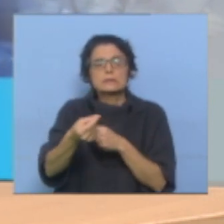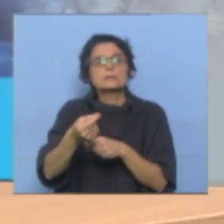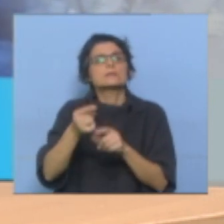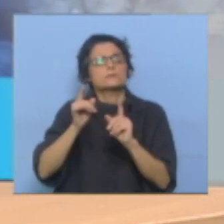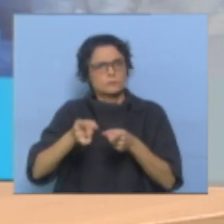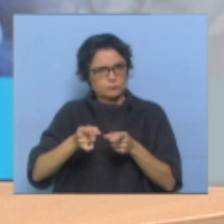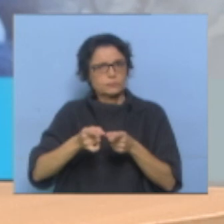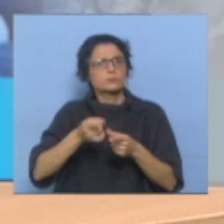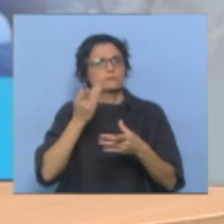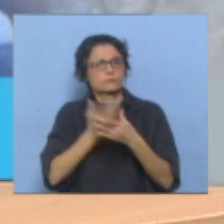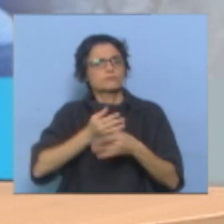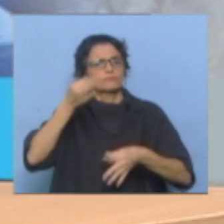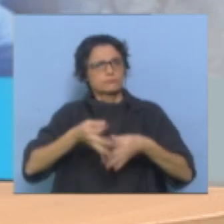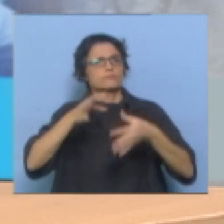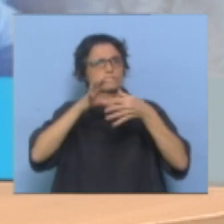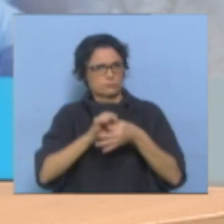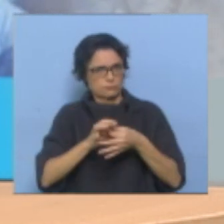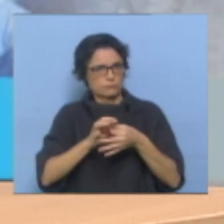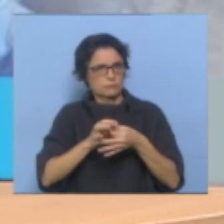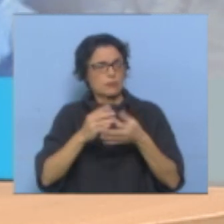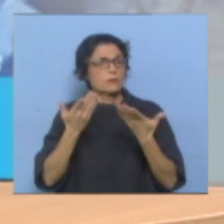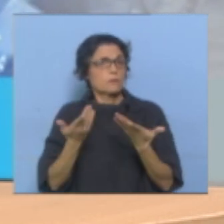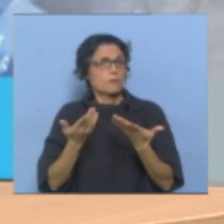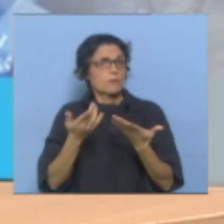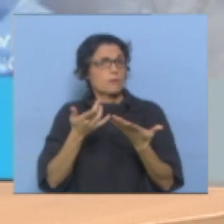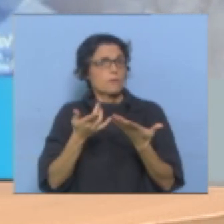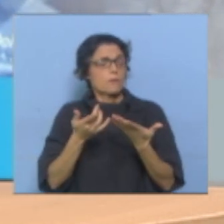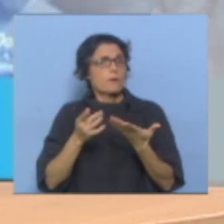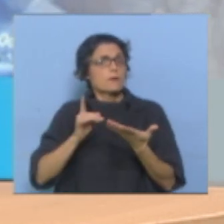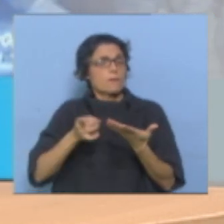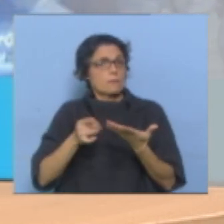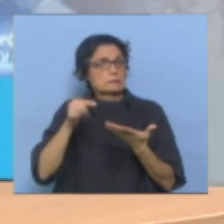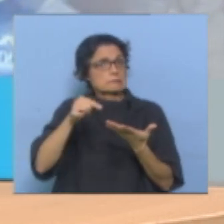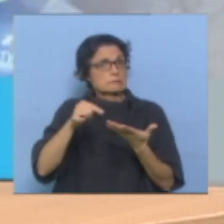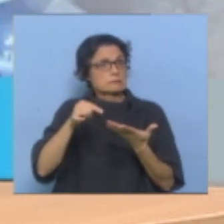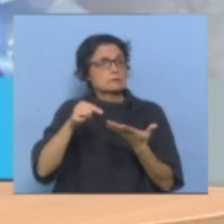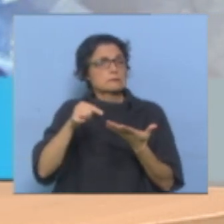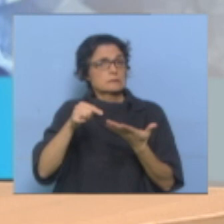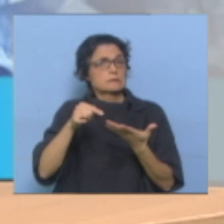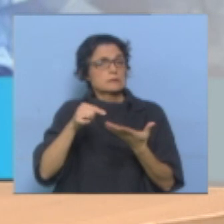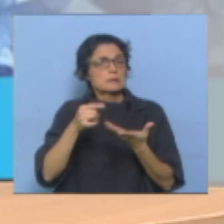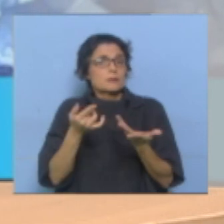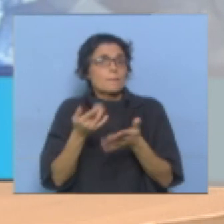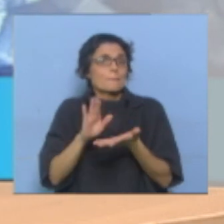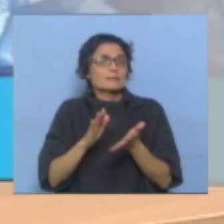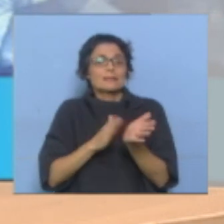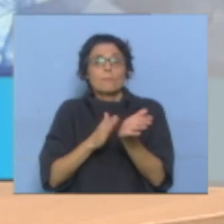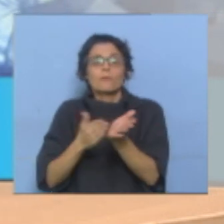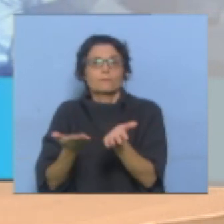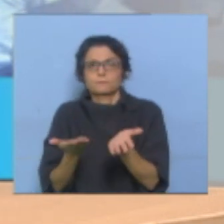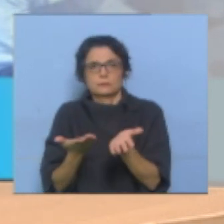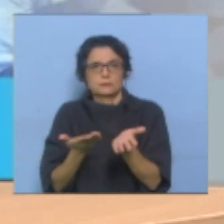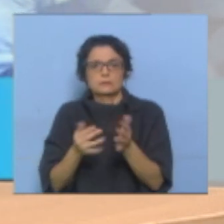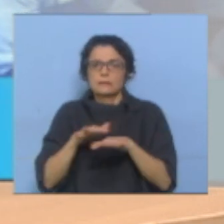caso judicial. E quando começa a ser tratado como um caso judicial, já muita da prova, seja na